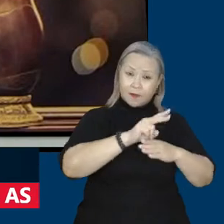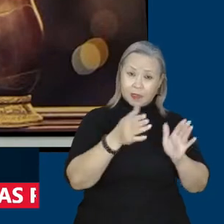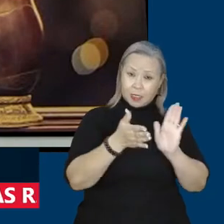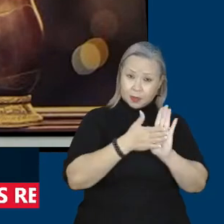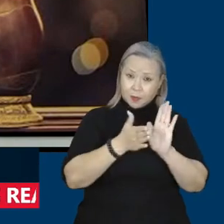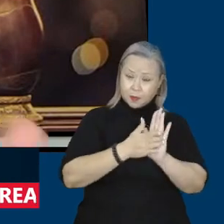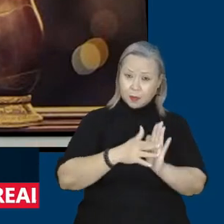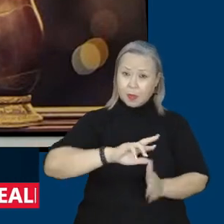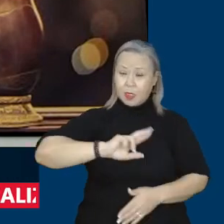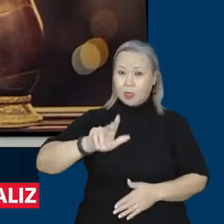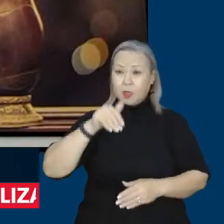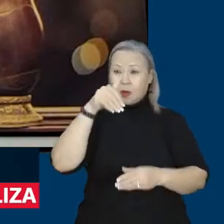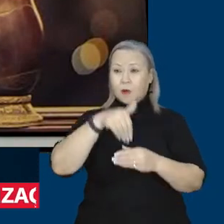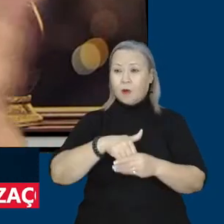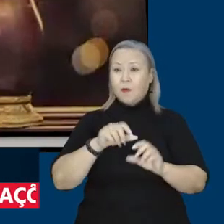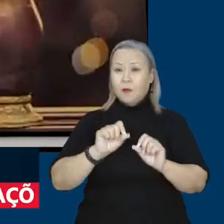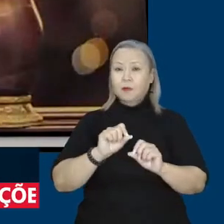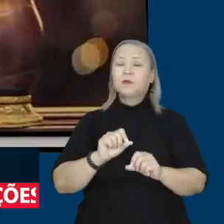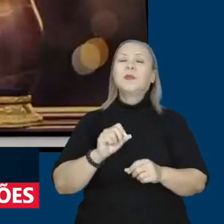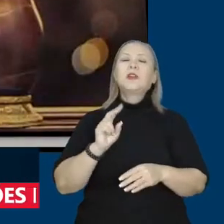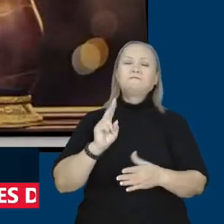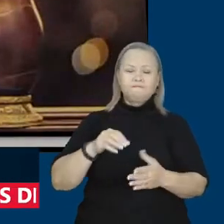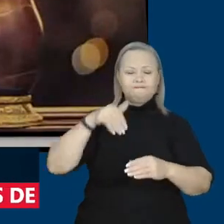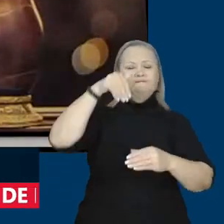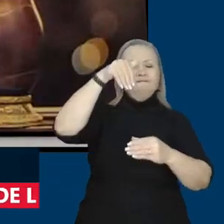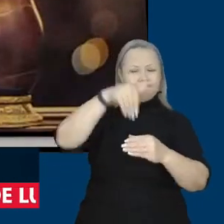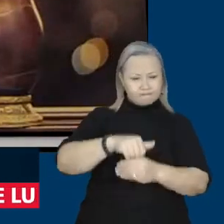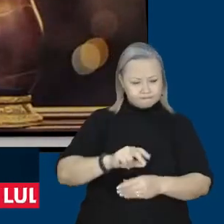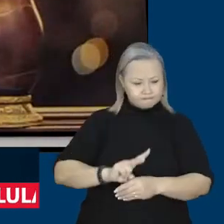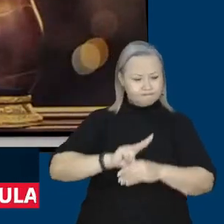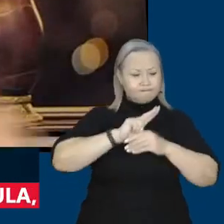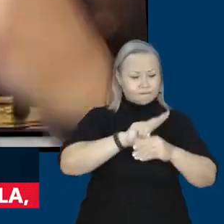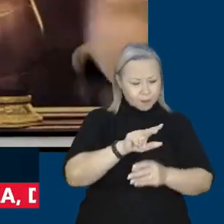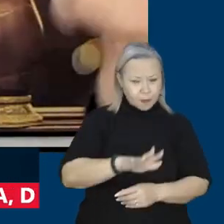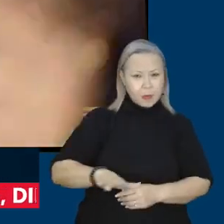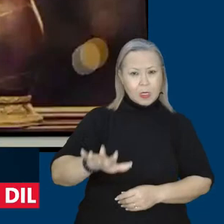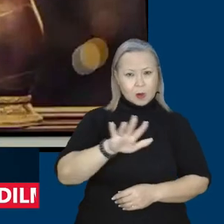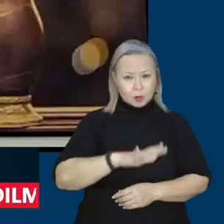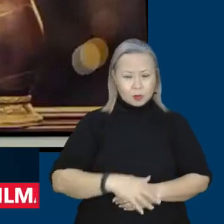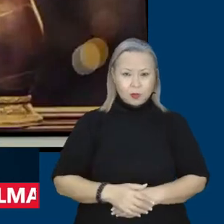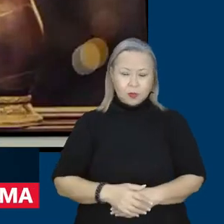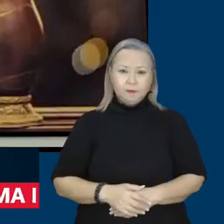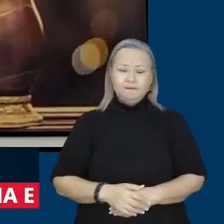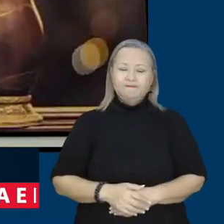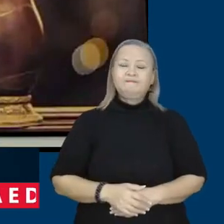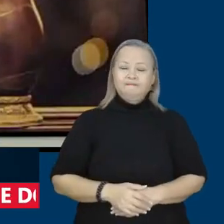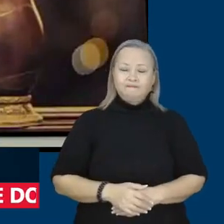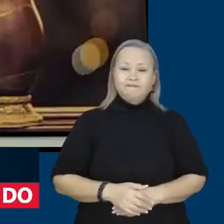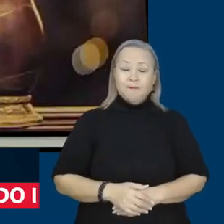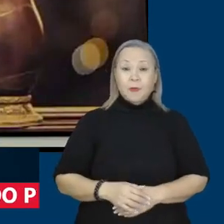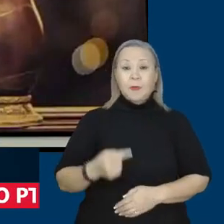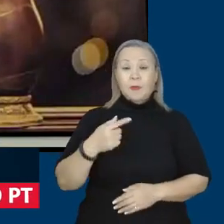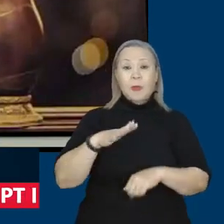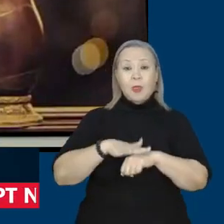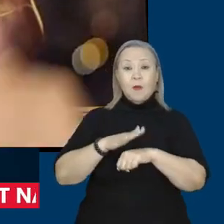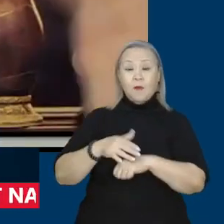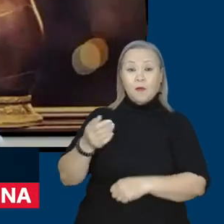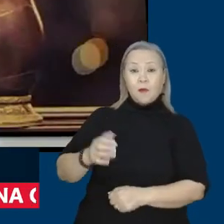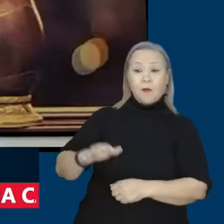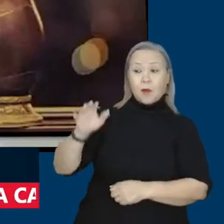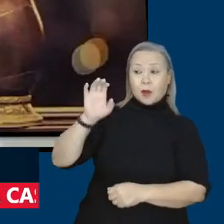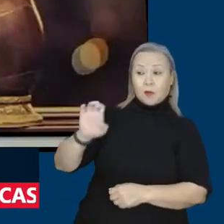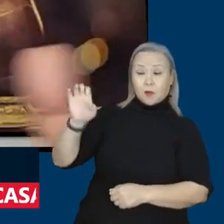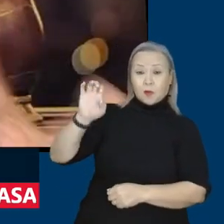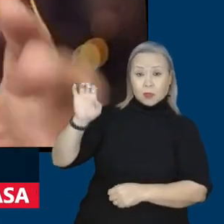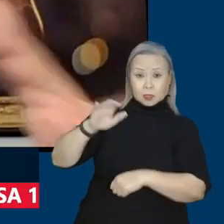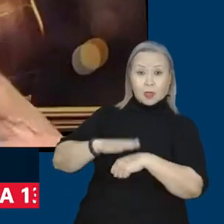só não votou como também defendeu aquela redação acredito que eu fui lá no estado dele eu João Paulo de Monlevade